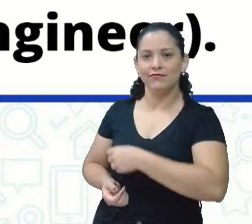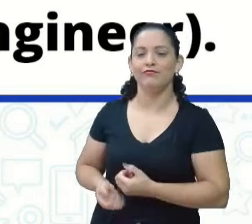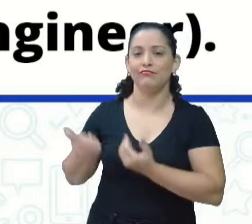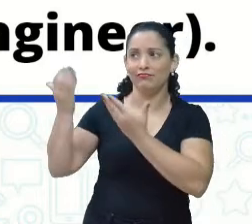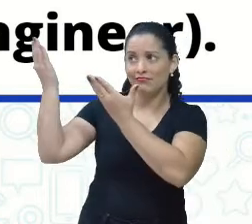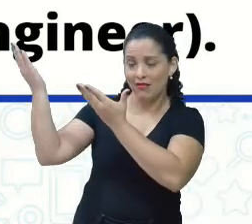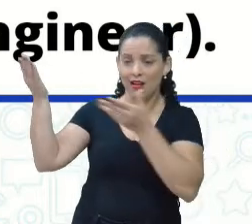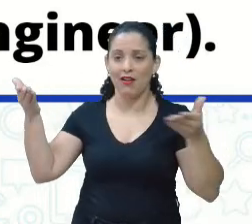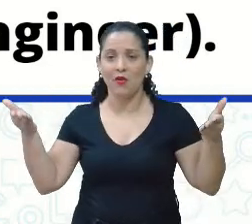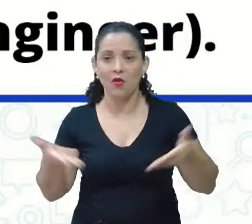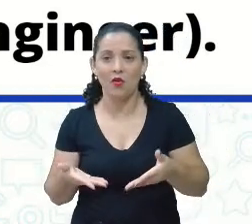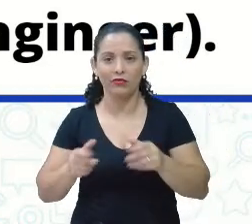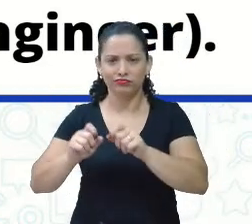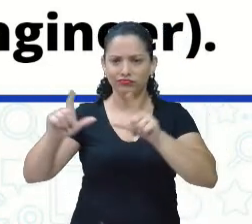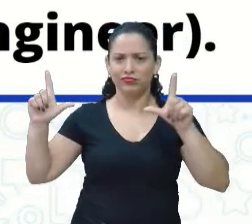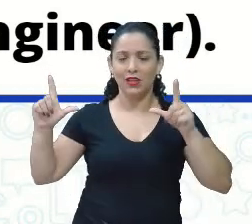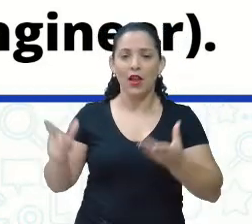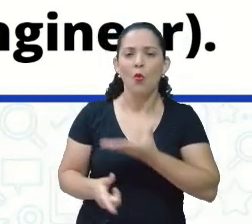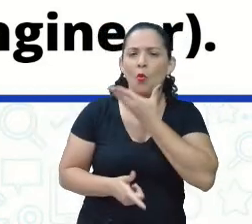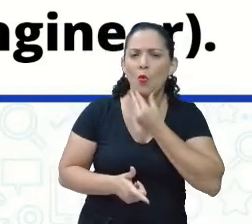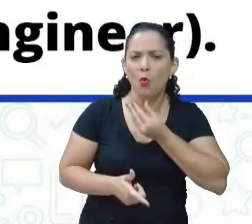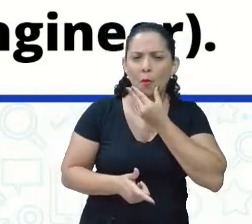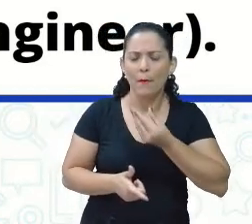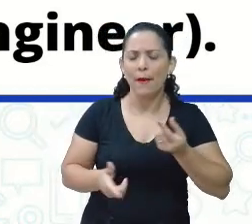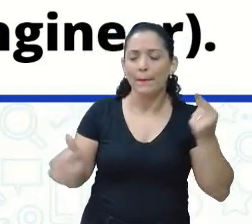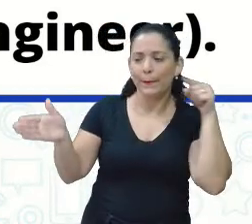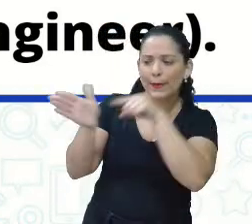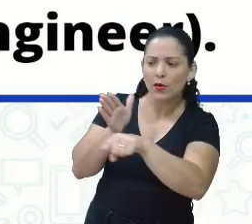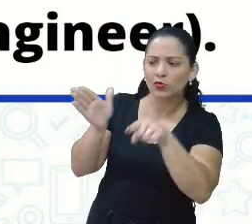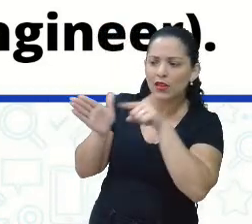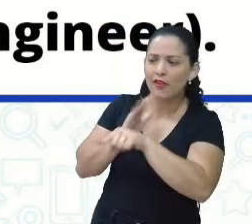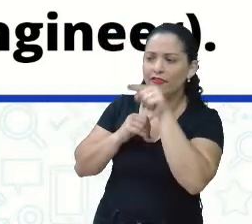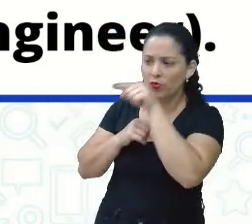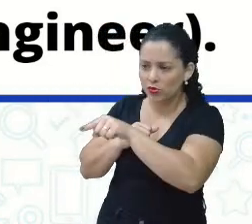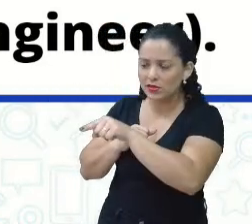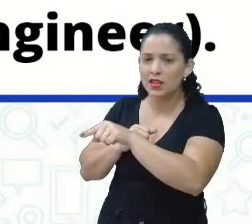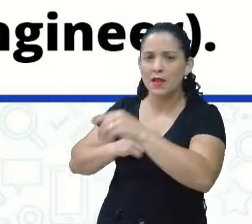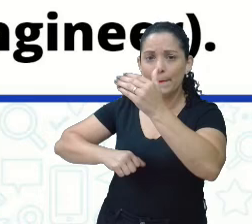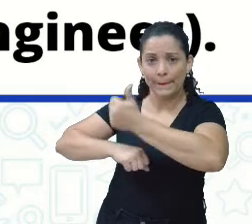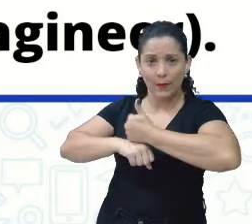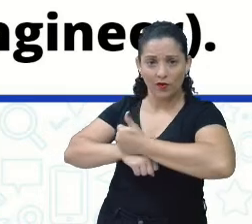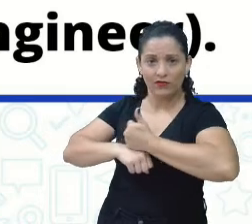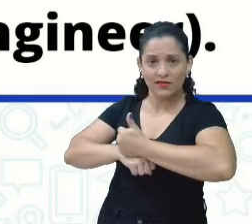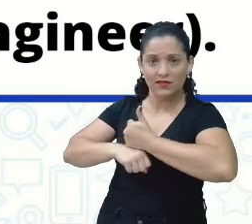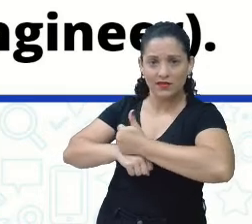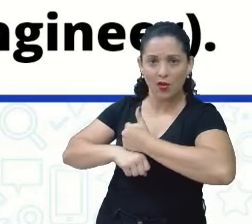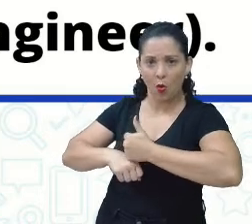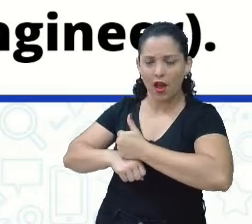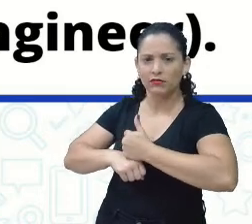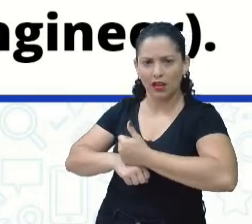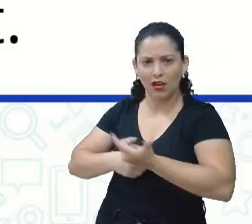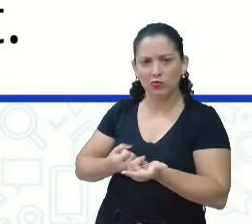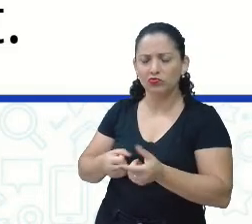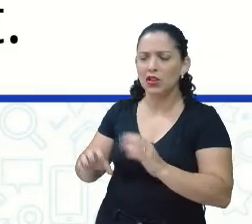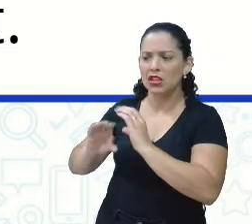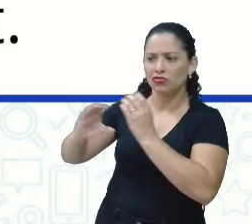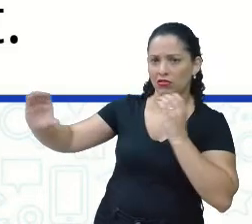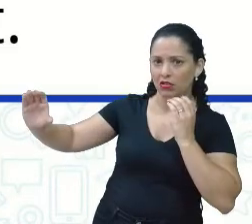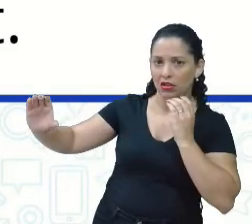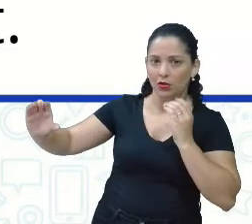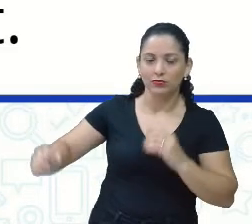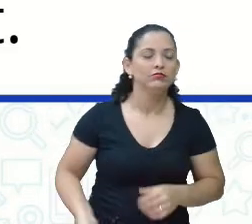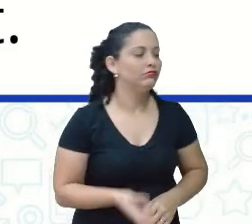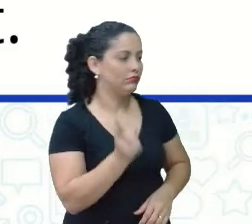eu sou, que seria equivalente a sim, eu sou um engenheiro. Ou no, he isn't. Não, ele não é um engenheiro,